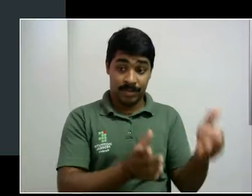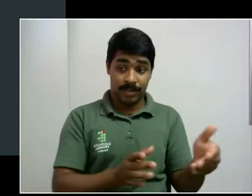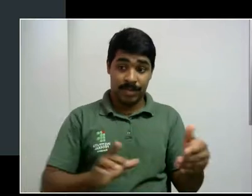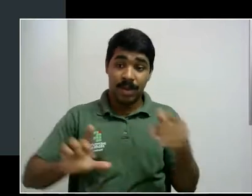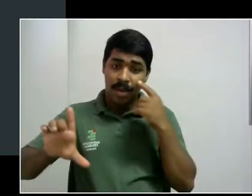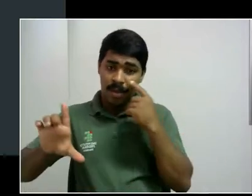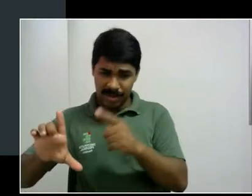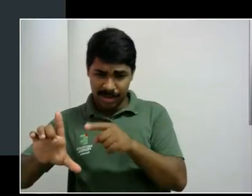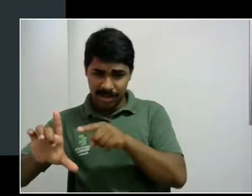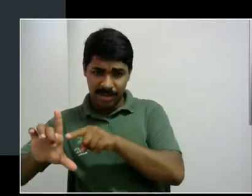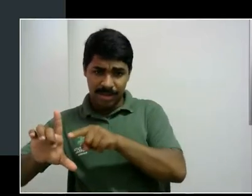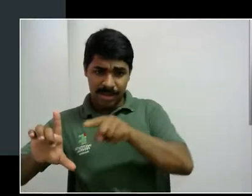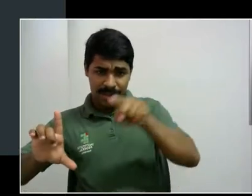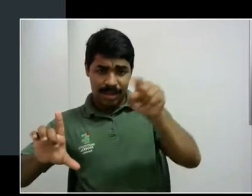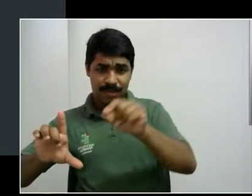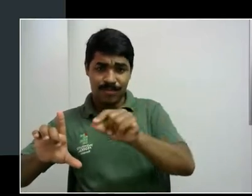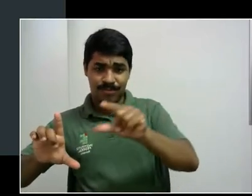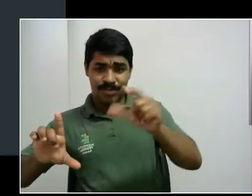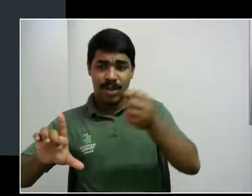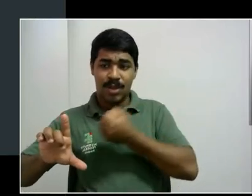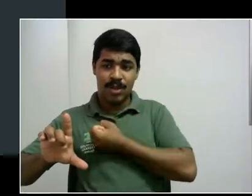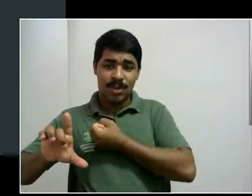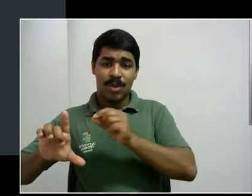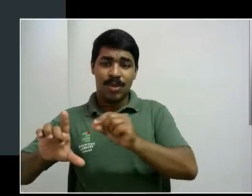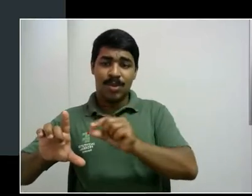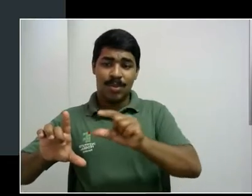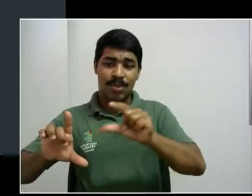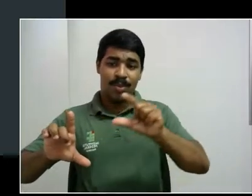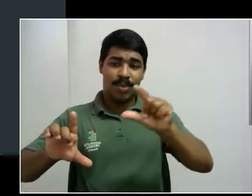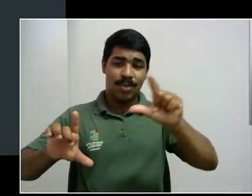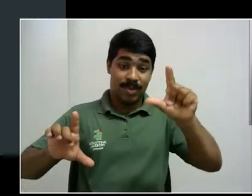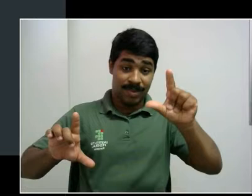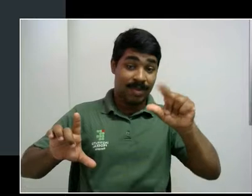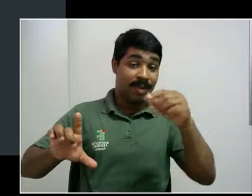ser crescente e decrescente. Né? Ela vai assumindo cada vez valores